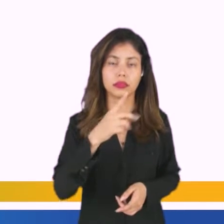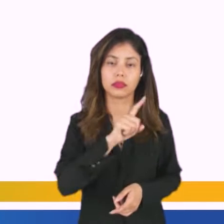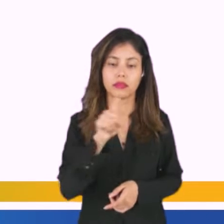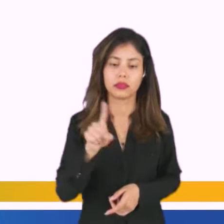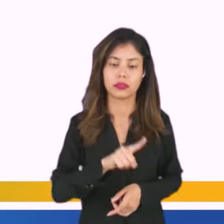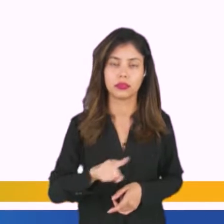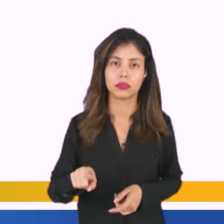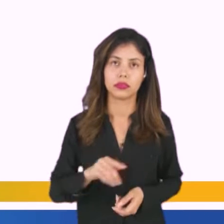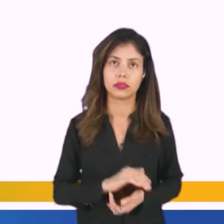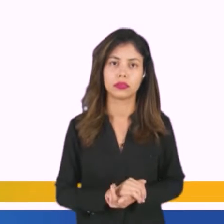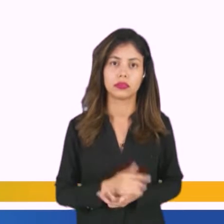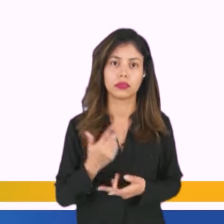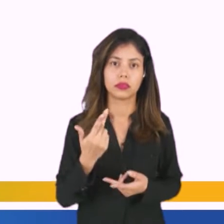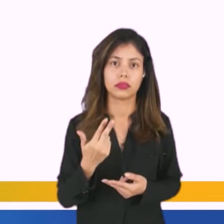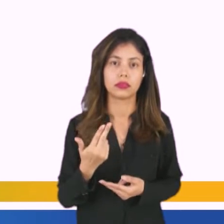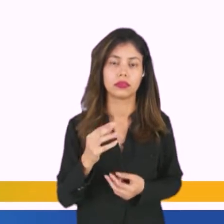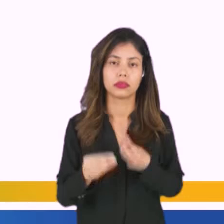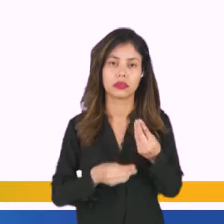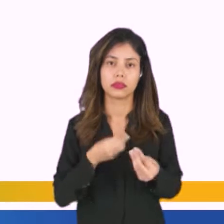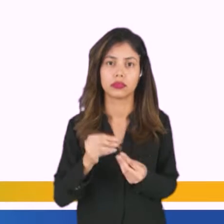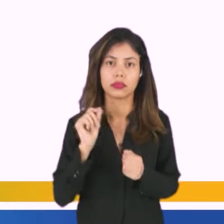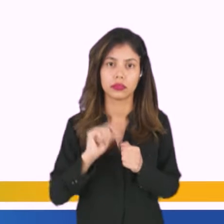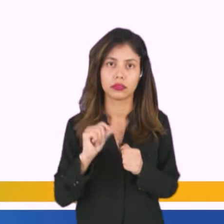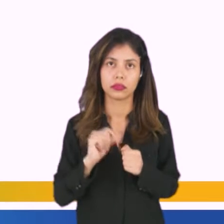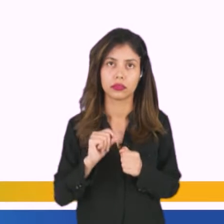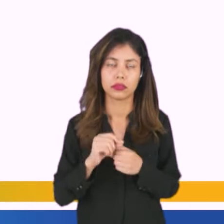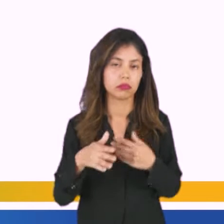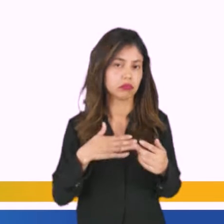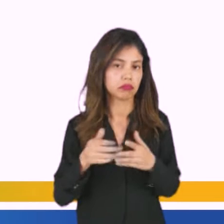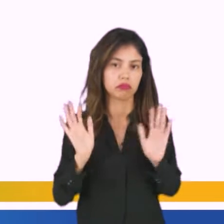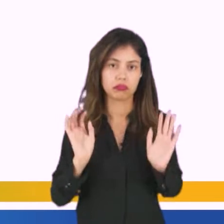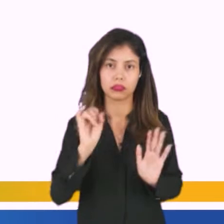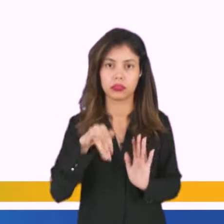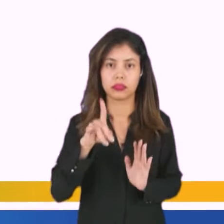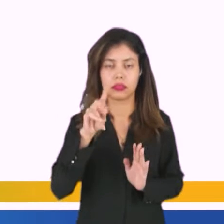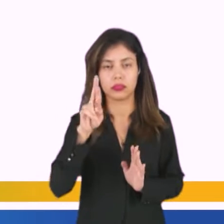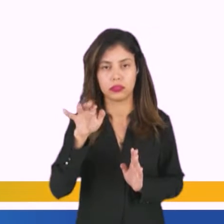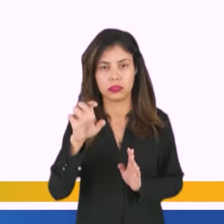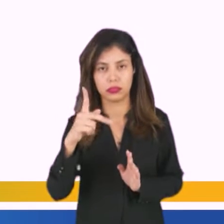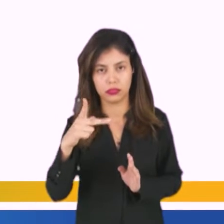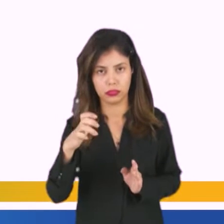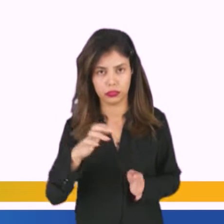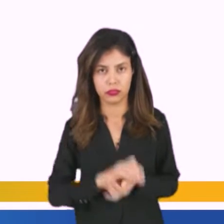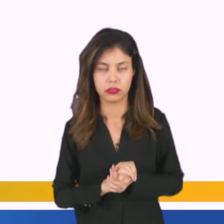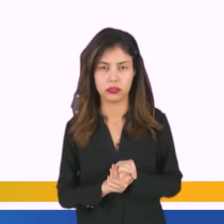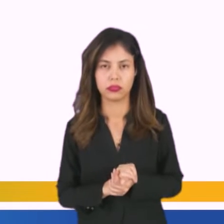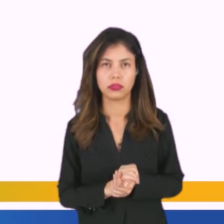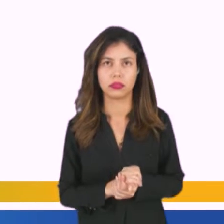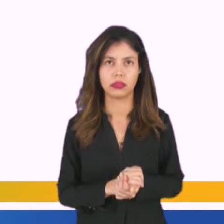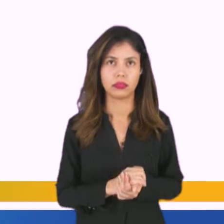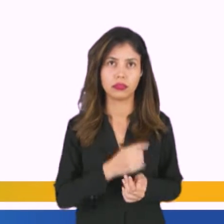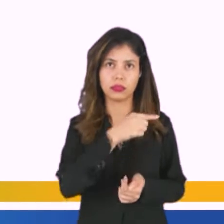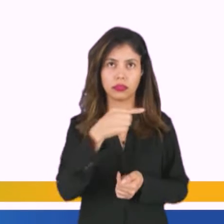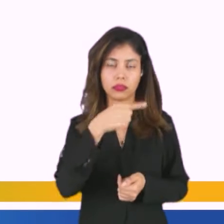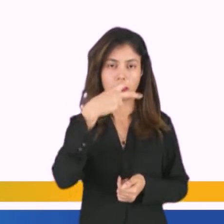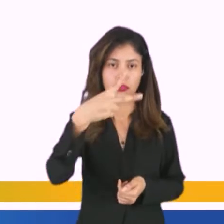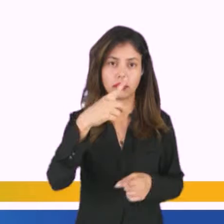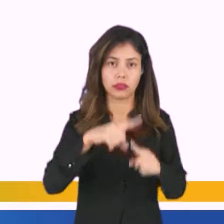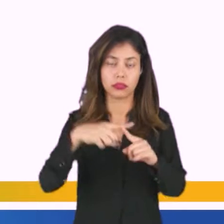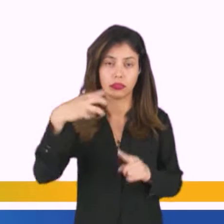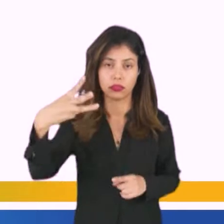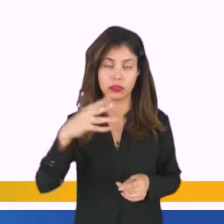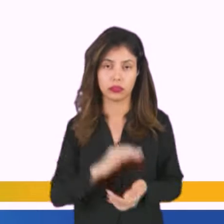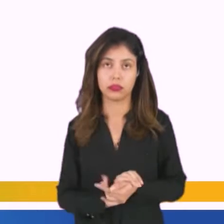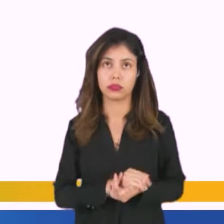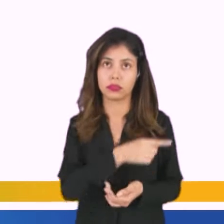3z. De igual modo, nós vamos fazer para o termo independente. Ou seja, menos 2 vezes 3 dá